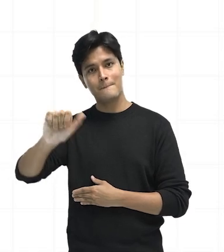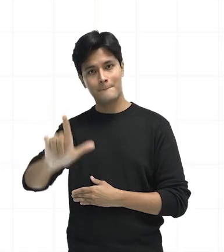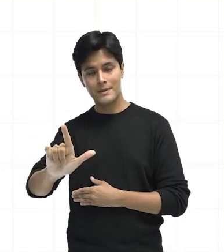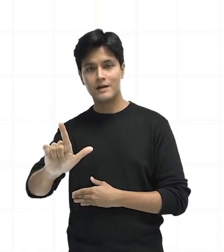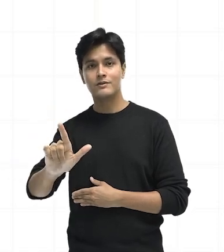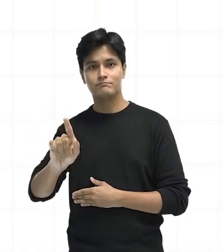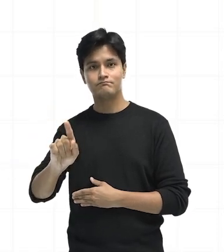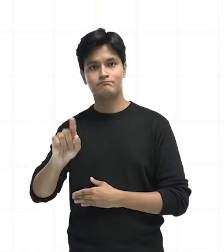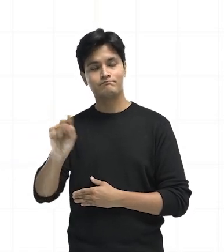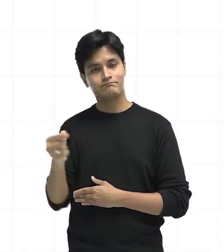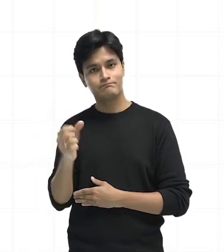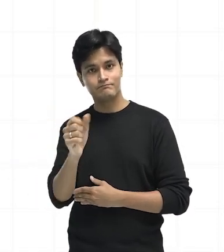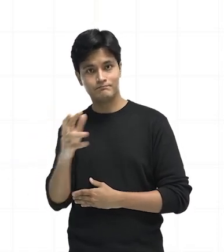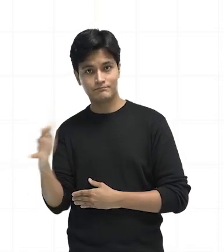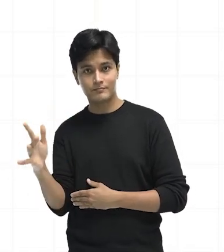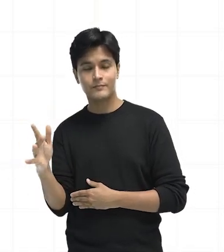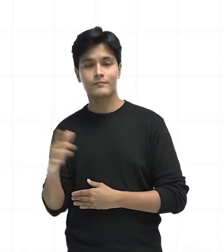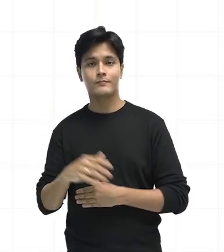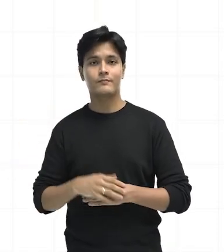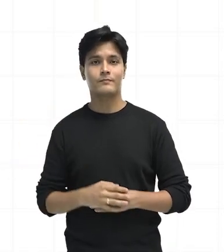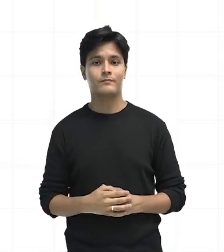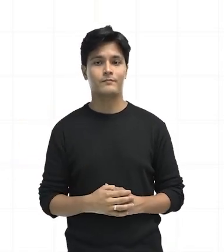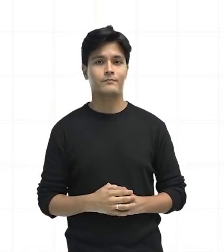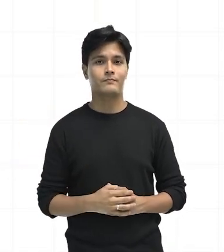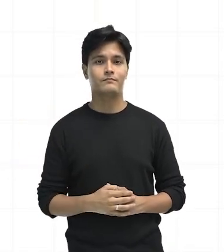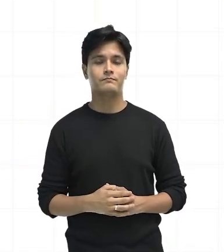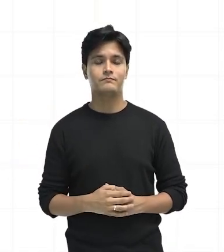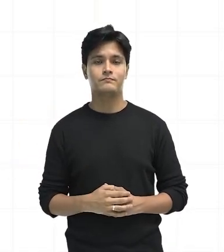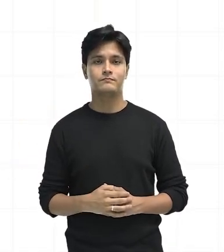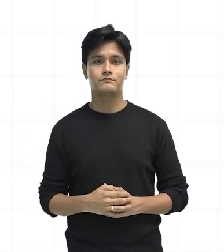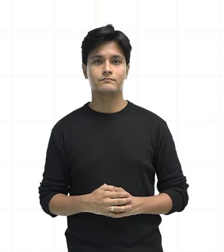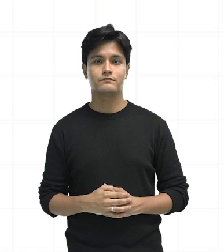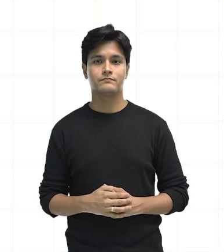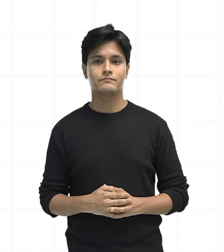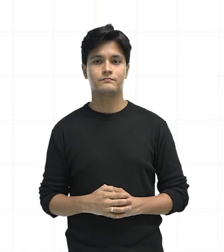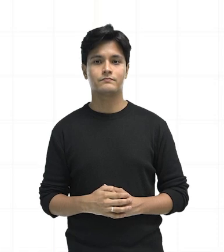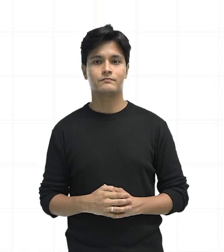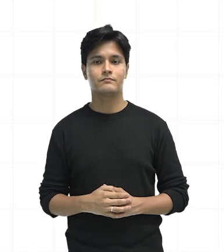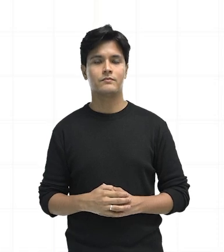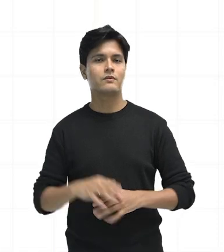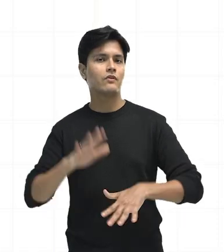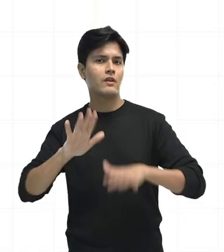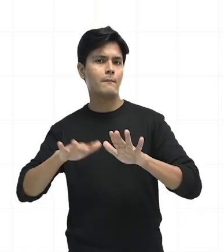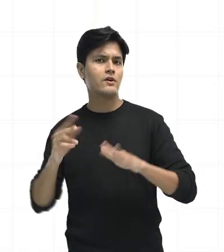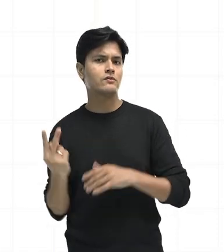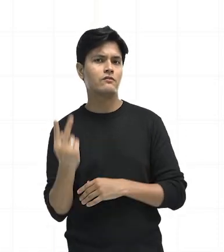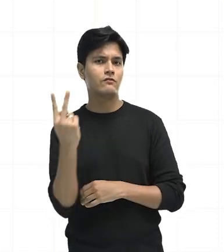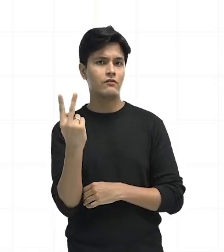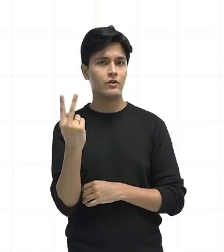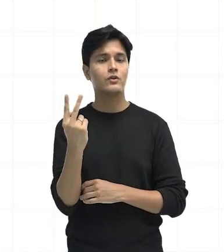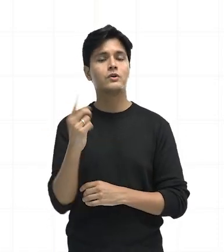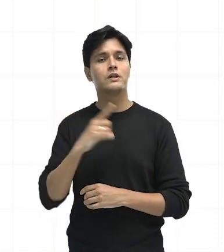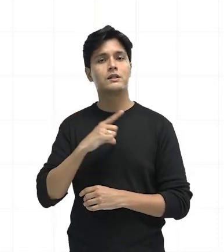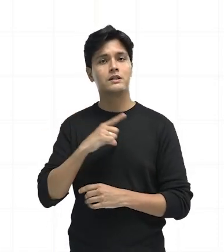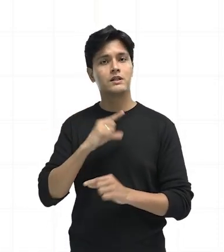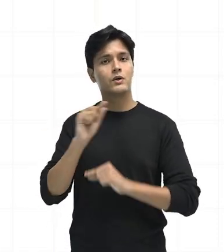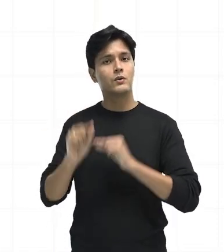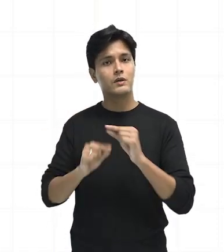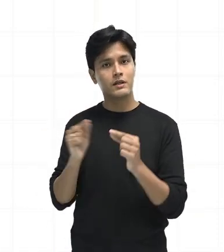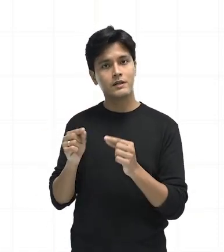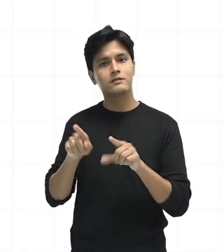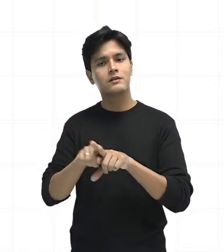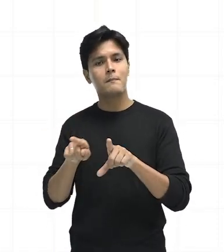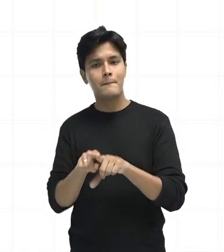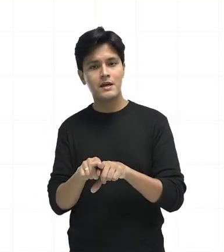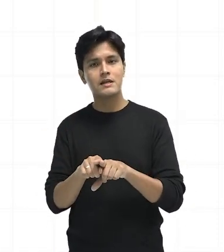nome decimal, mas na verdade, dependendo do valor, nós teremos uma parte